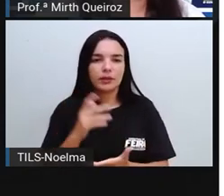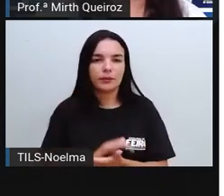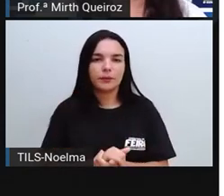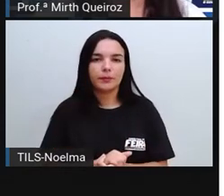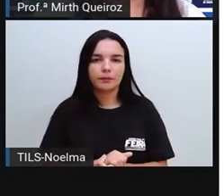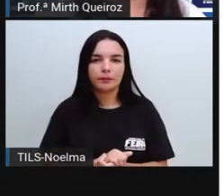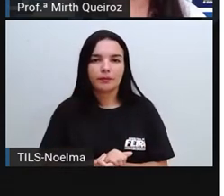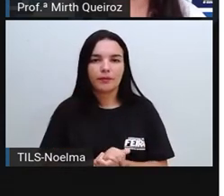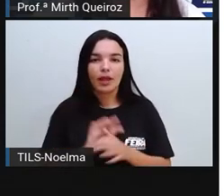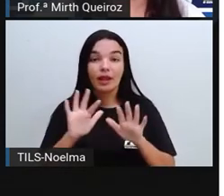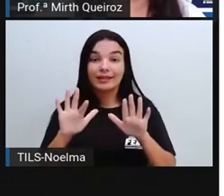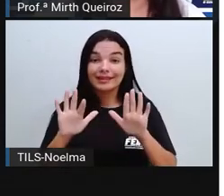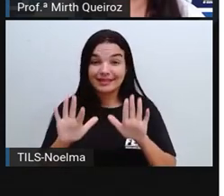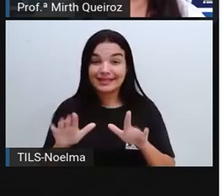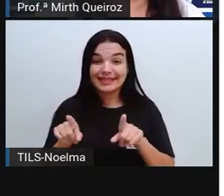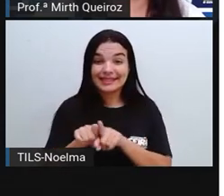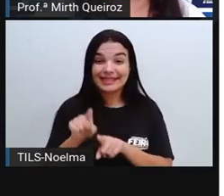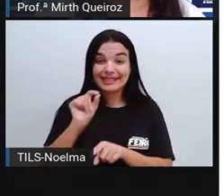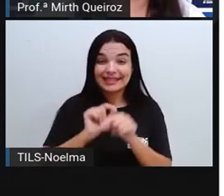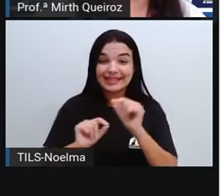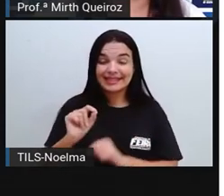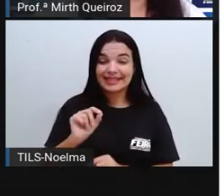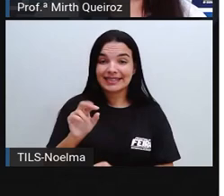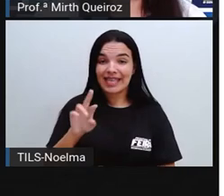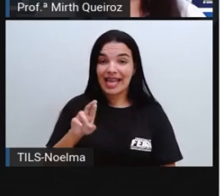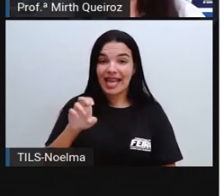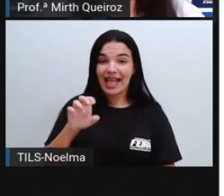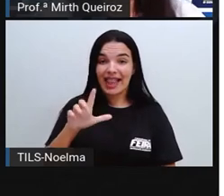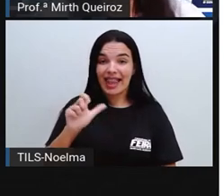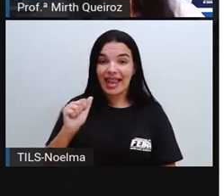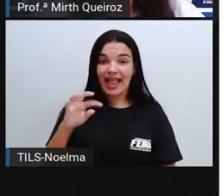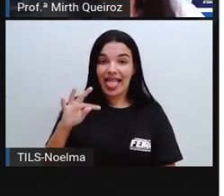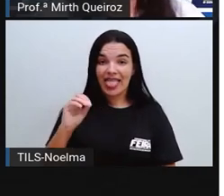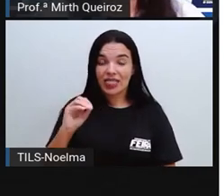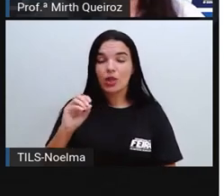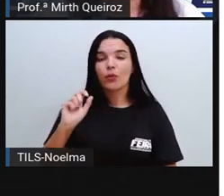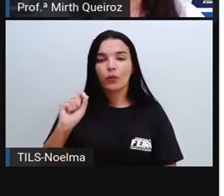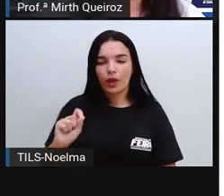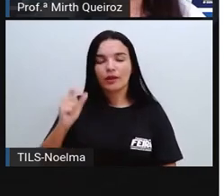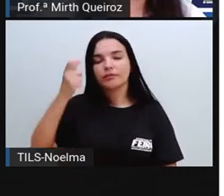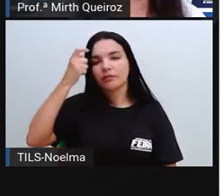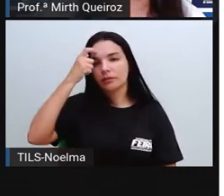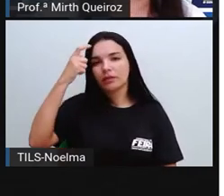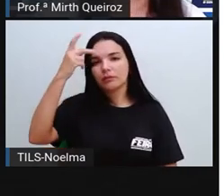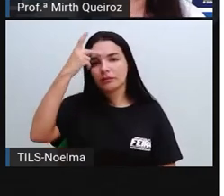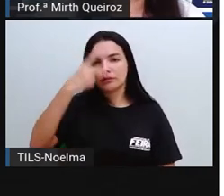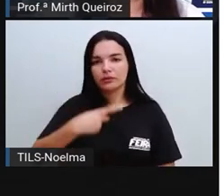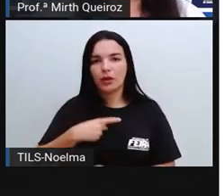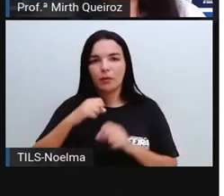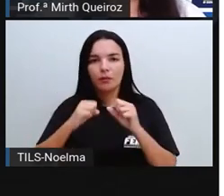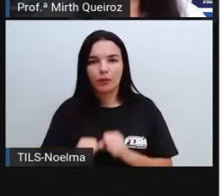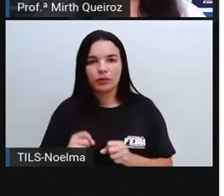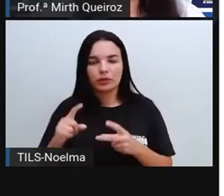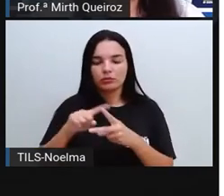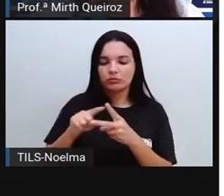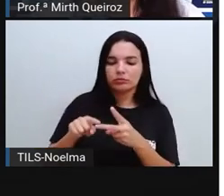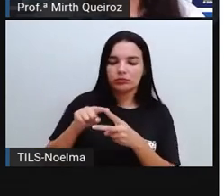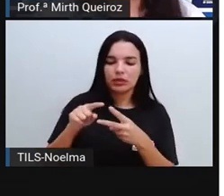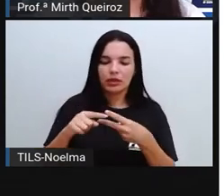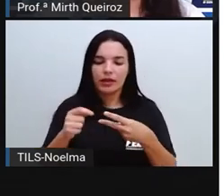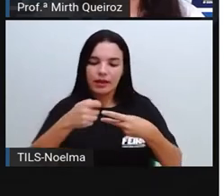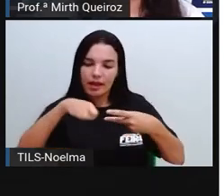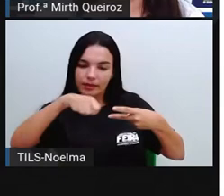aconteceram. O relato pessoal ele pode ser na modalidade escrita, como eu disse para vocês, ou na modalidade oral, escrito